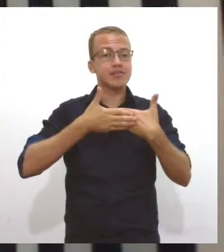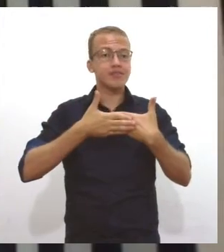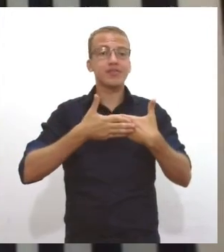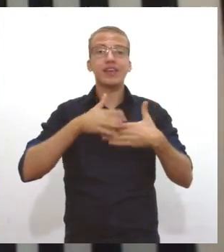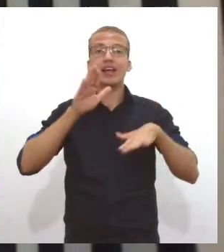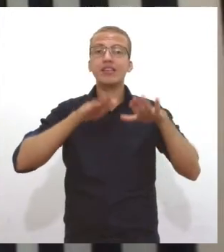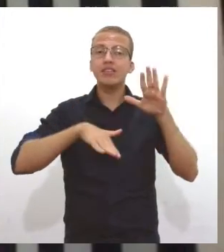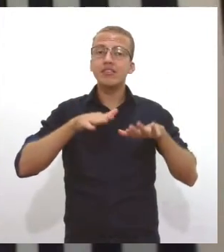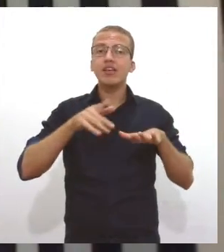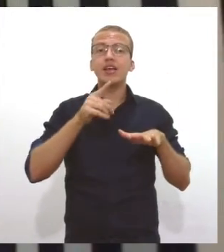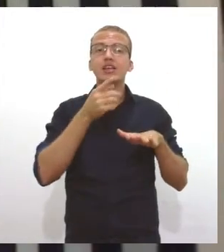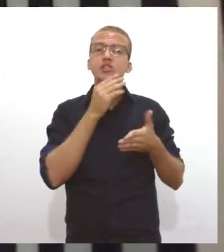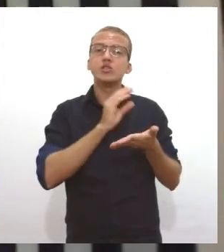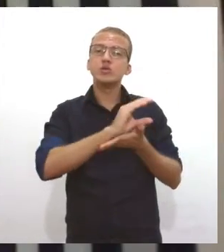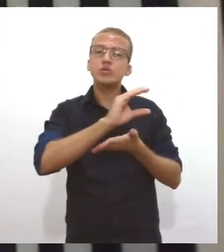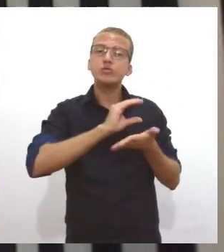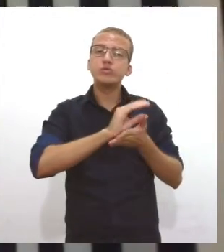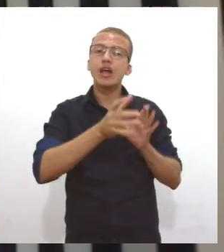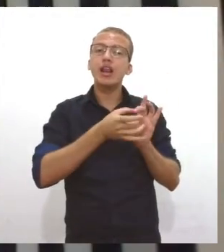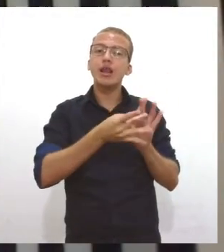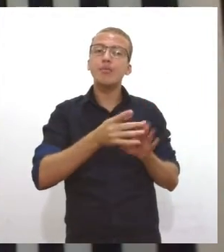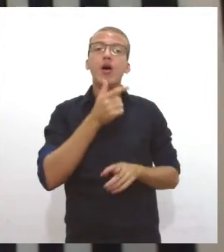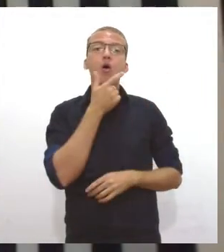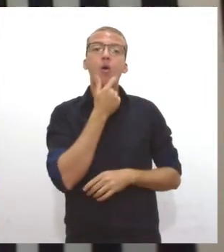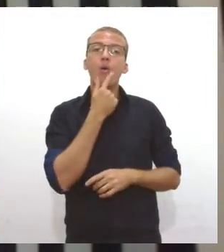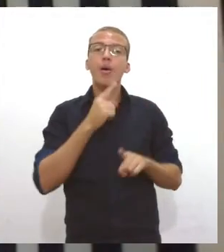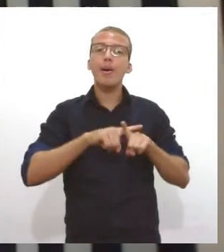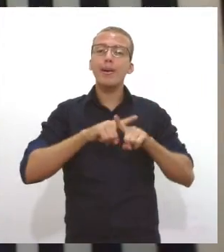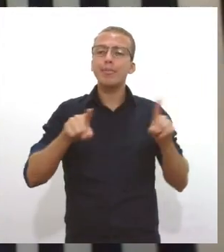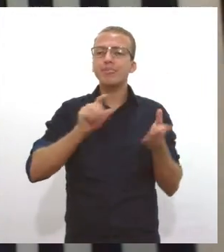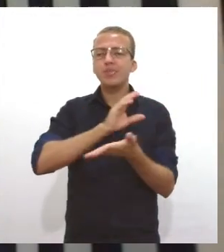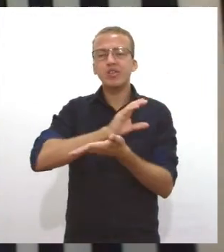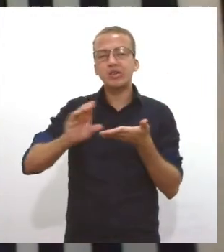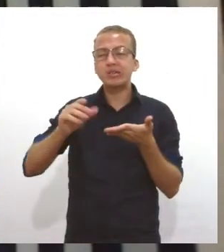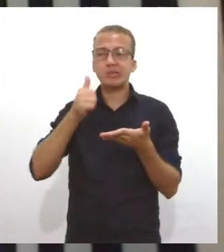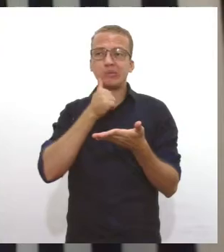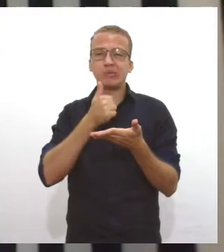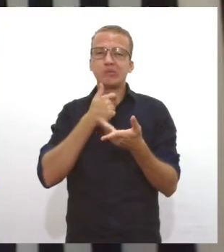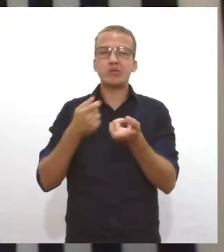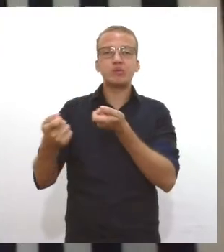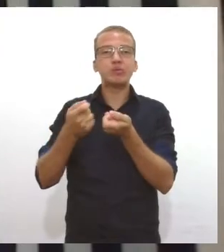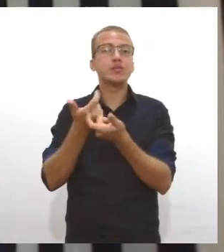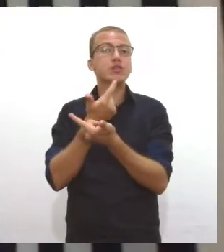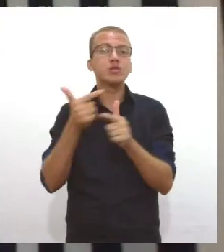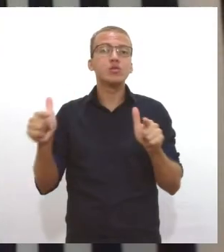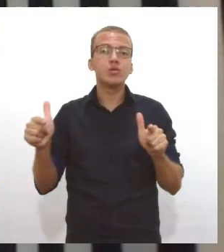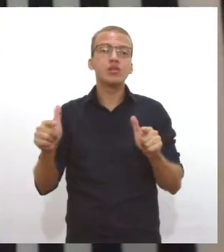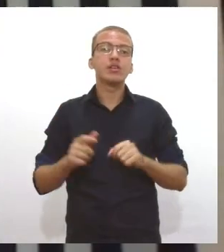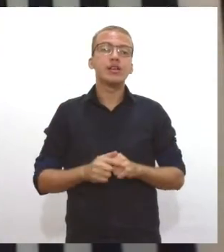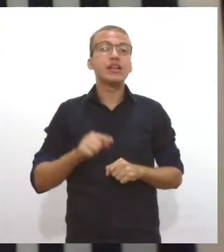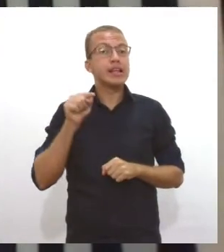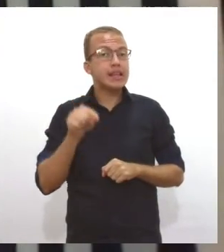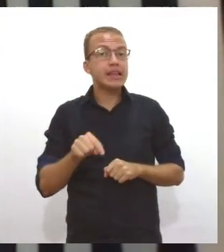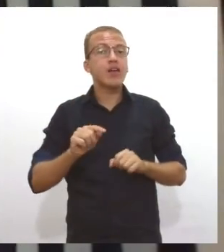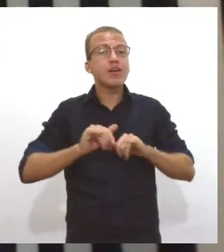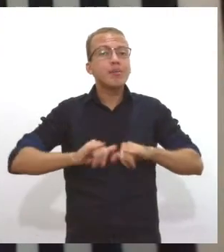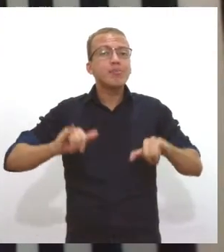na mão das mulheres para fazer suas campanha porque campanha também custa caro você precisa de material você precisa de um mínimo de estrutura